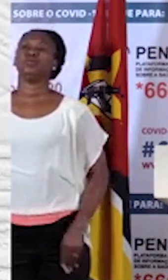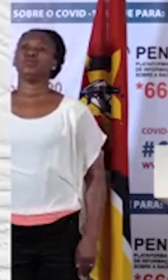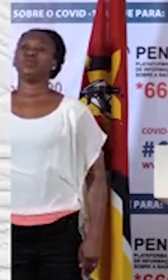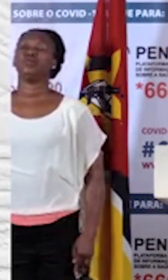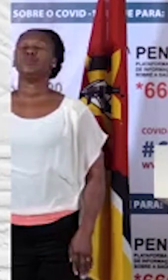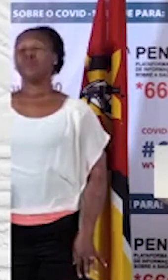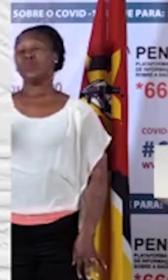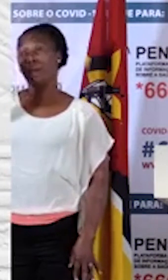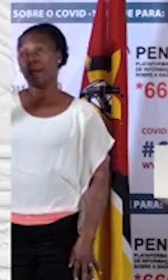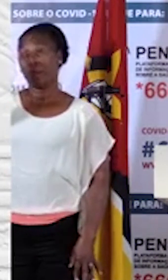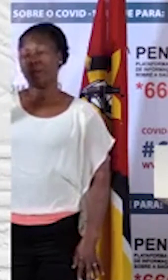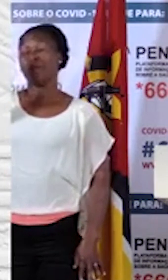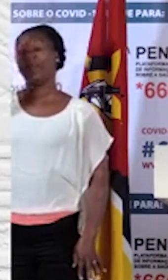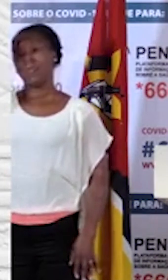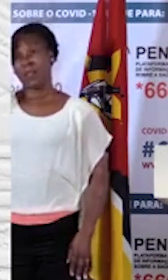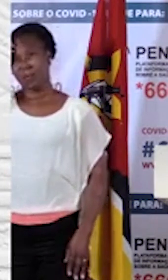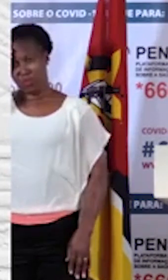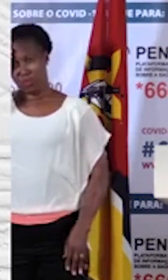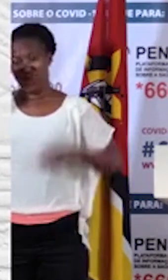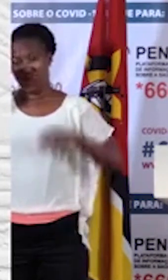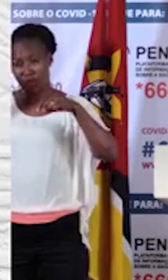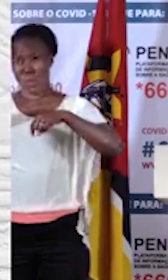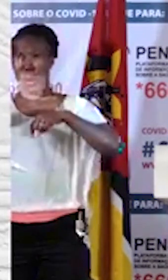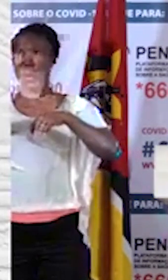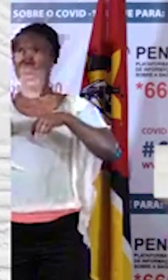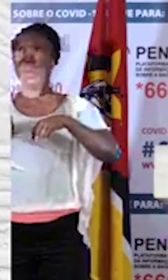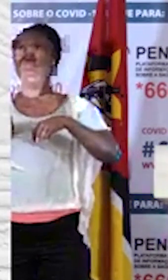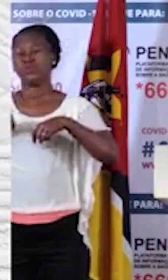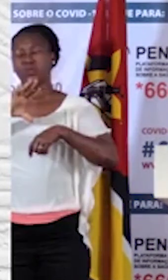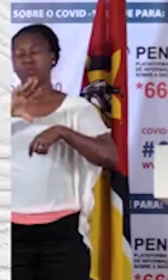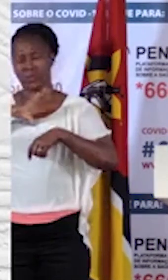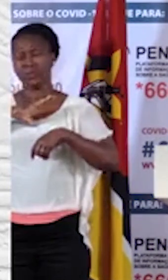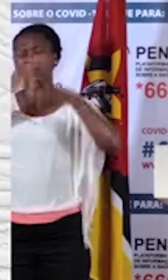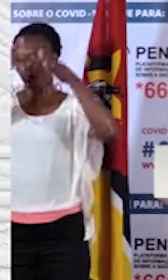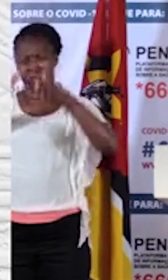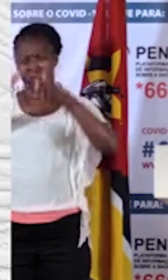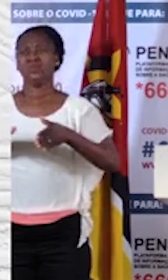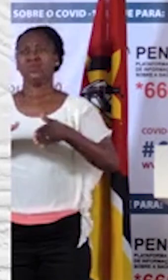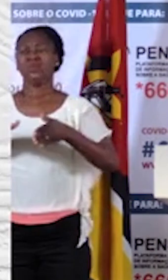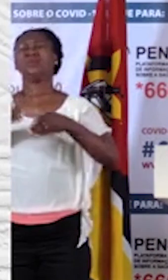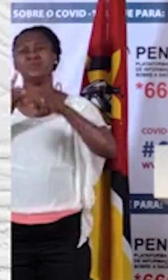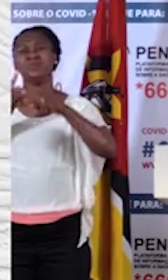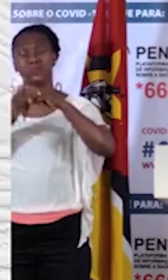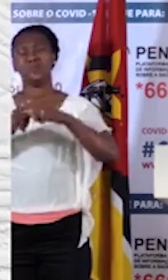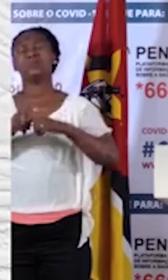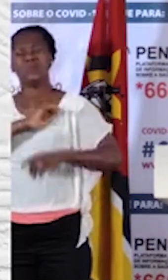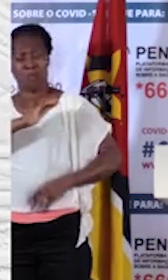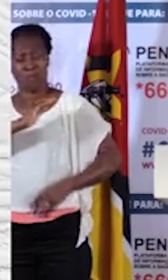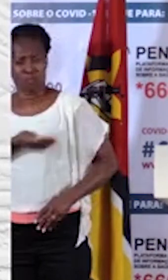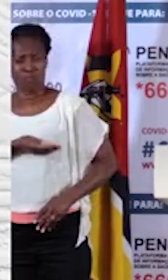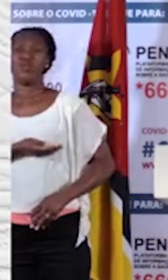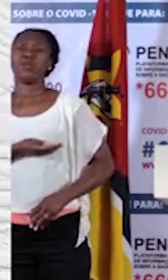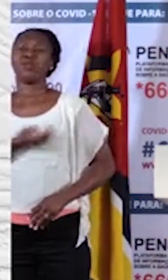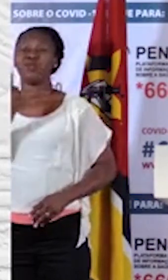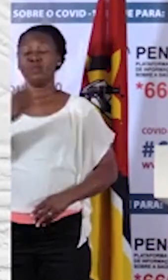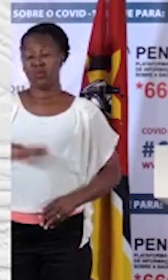Província de Maputo, que hoje contribuiu com um caso, trata-se de um indivíduo do sexo feminino na faixa